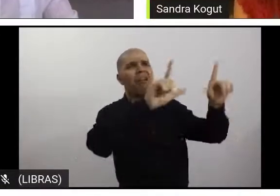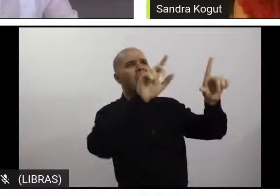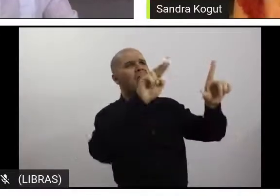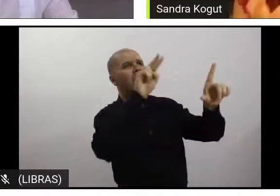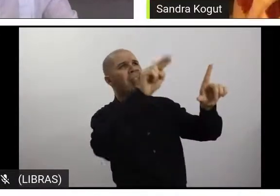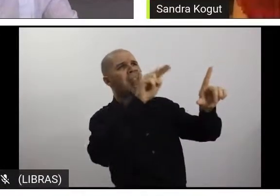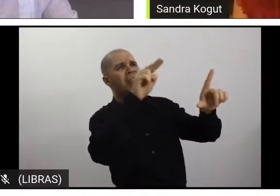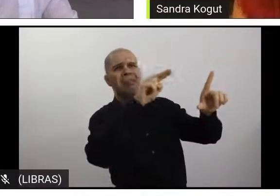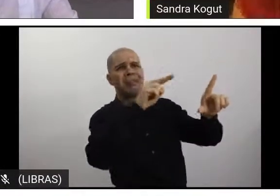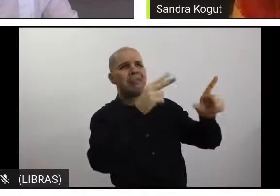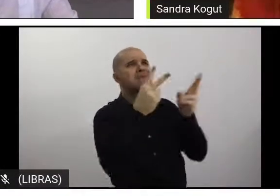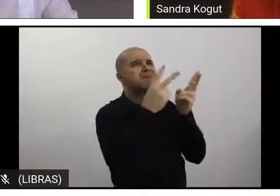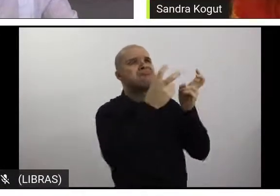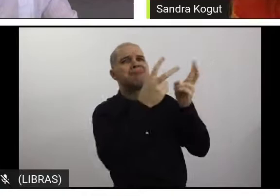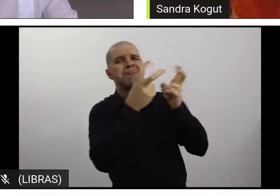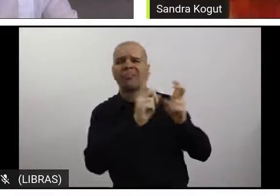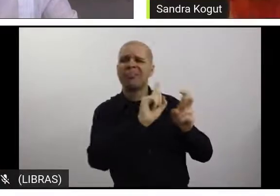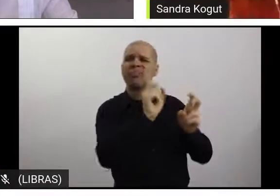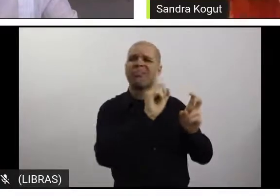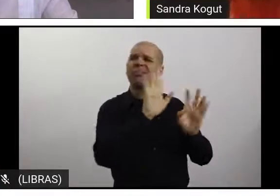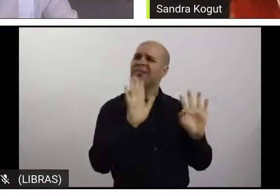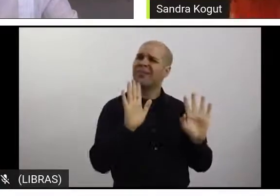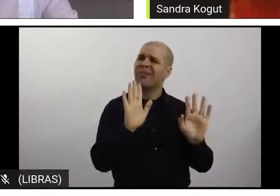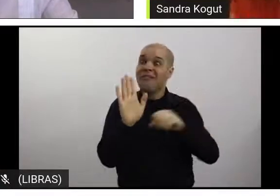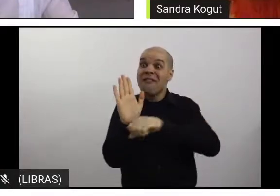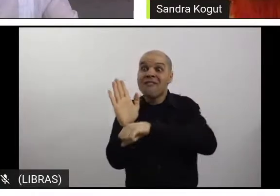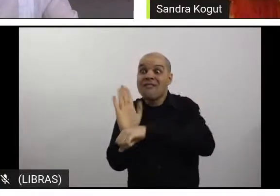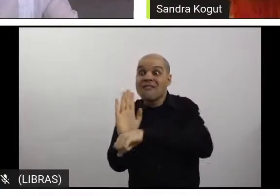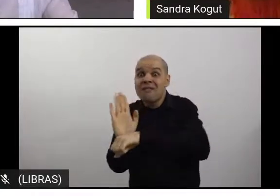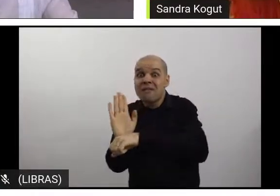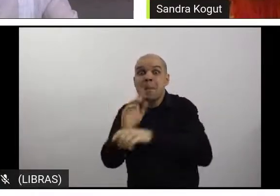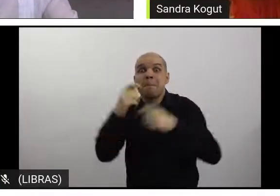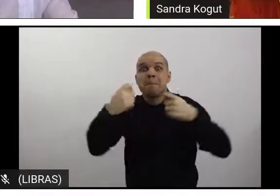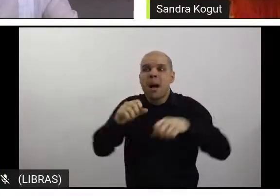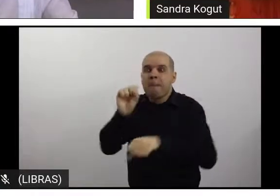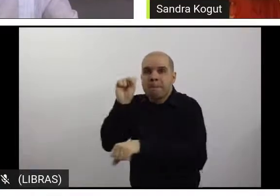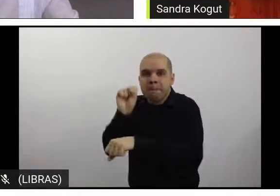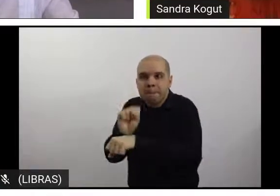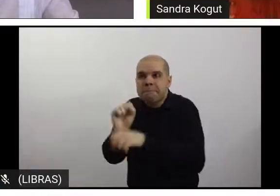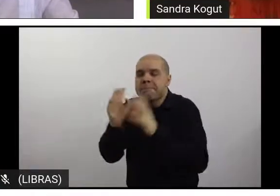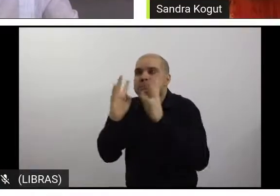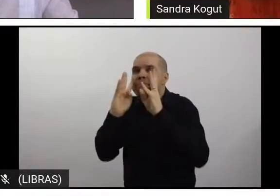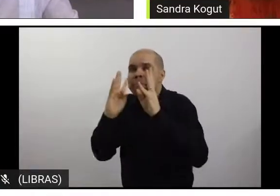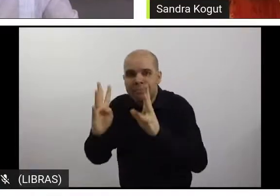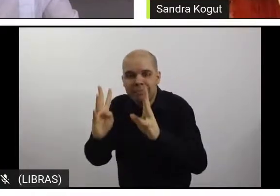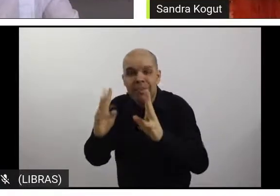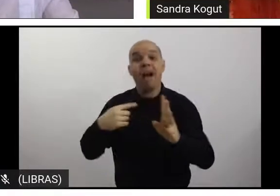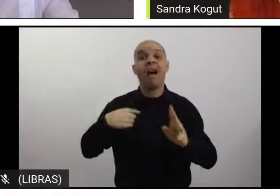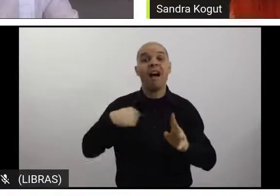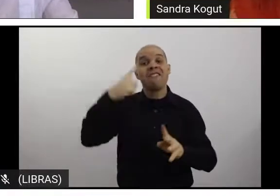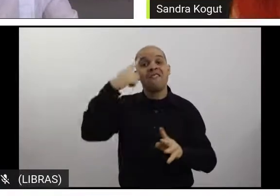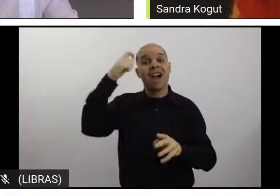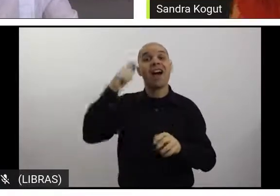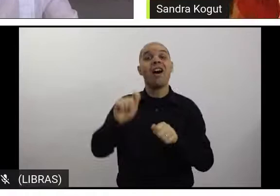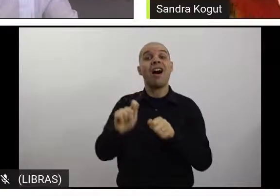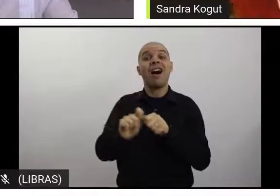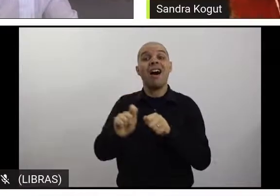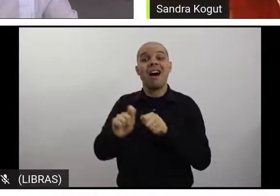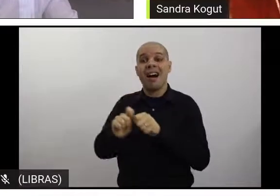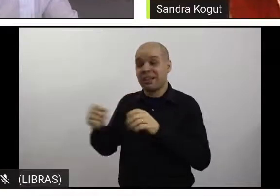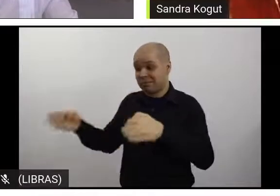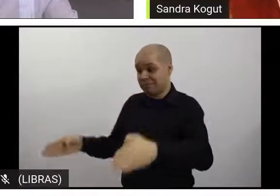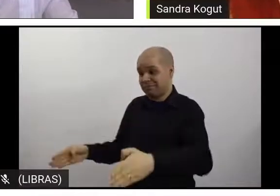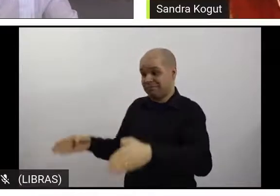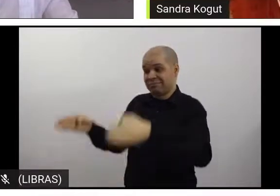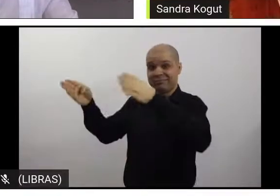de detalhes. Foi assim que eu comecei a fazer umas cabines, entendeu? Com essa ideia de criar um